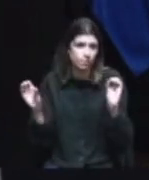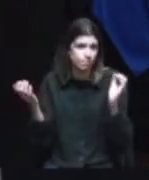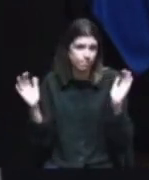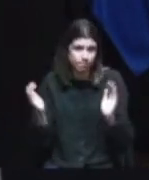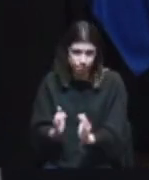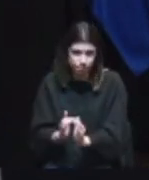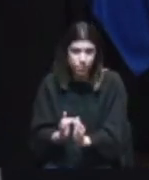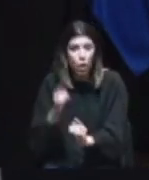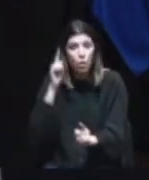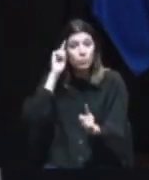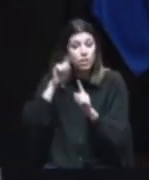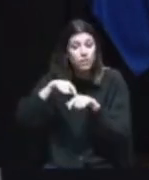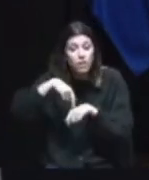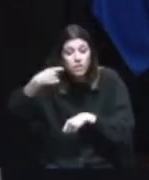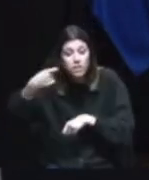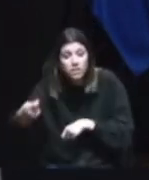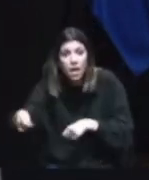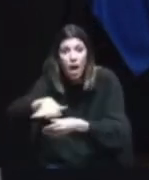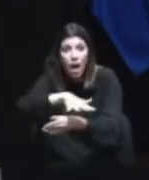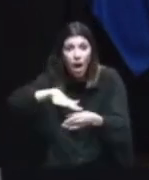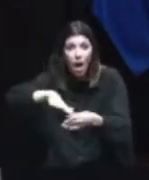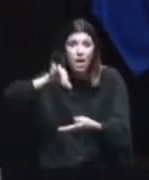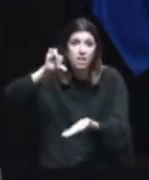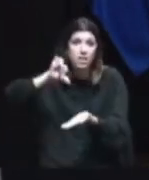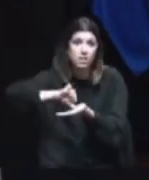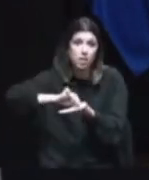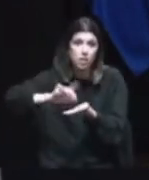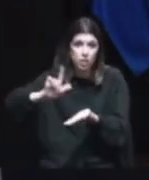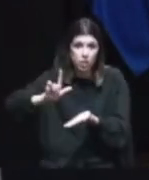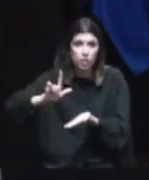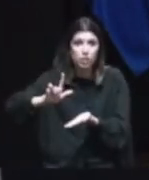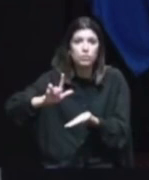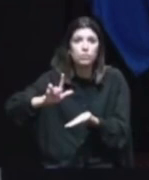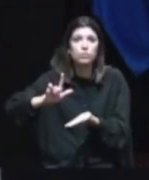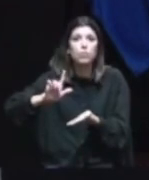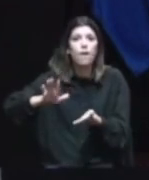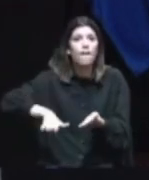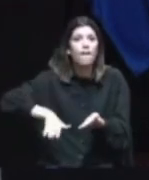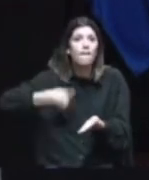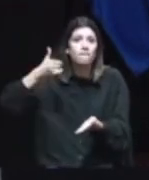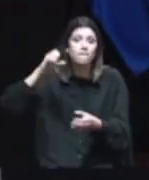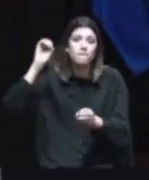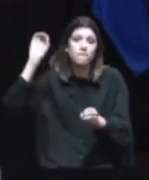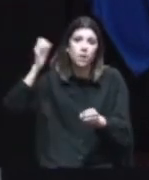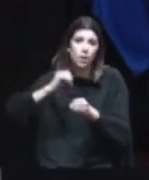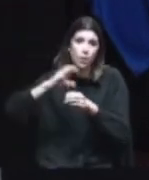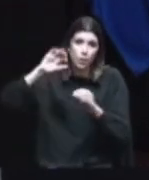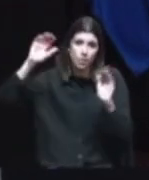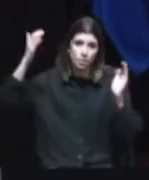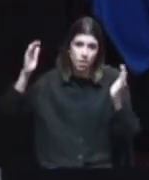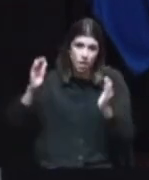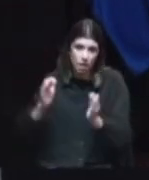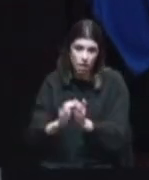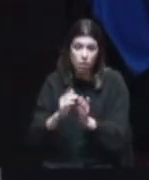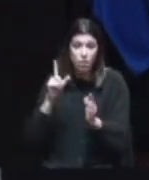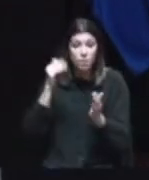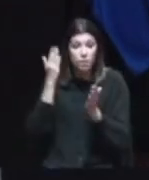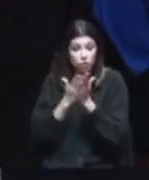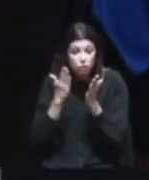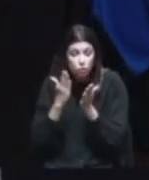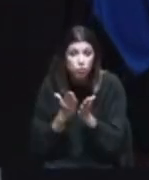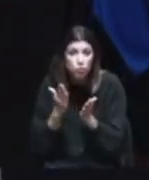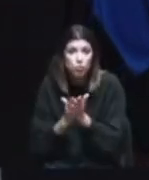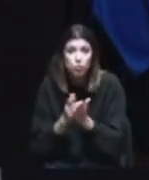longo prazo que toda a área do Conselho de Lisboa seja progressivamente transformada numa zona de emissões reduzidas, e estude a possibilidade de evolução